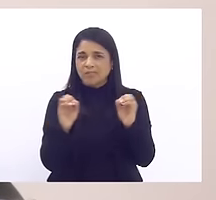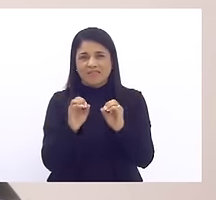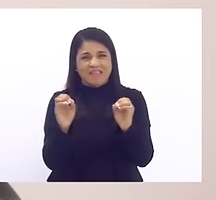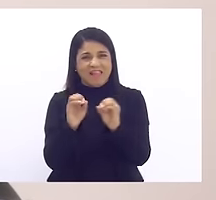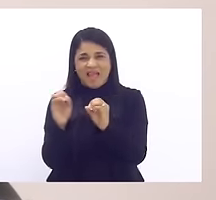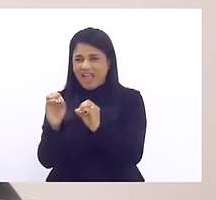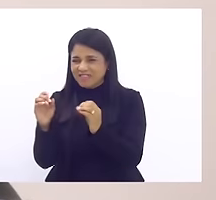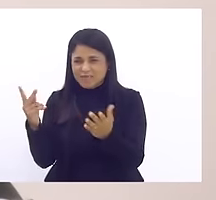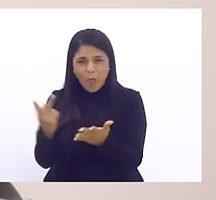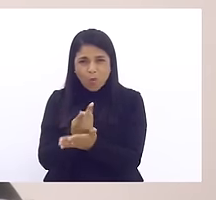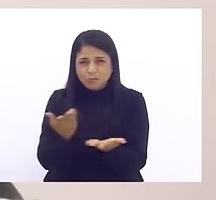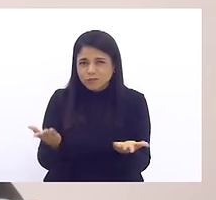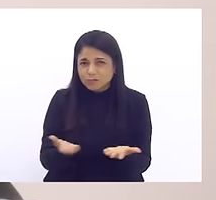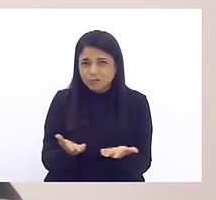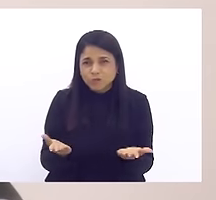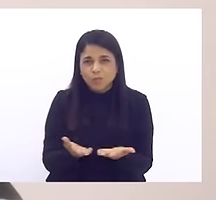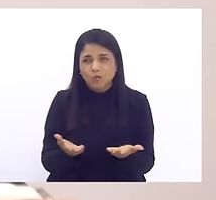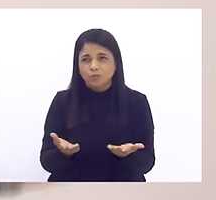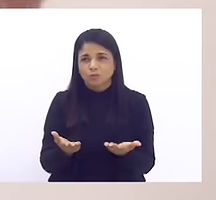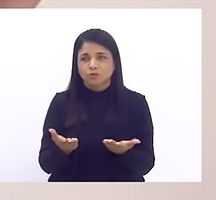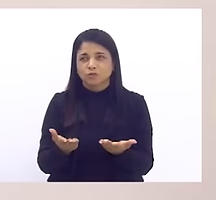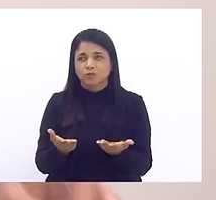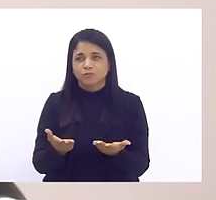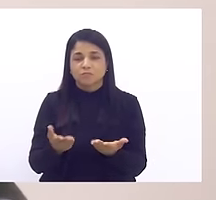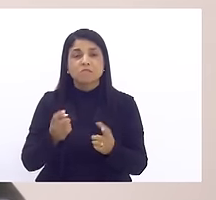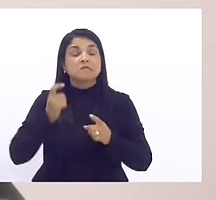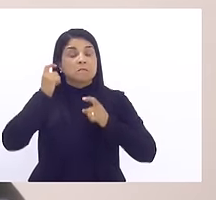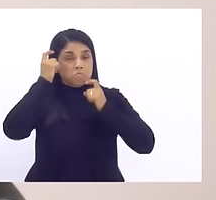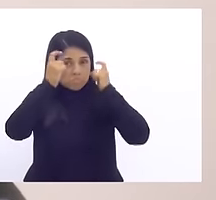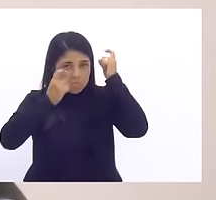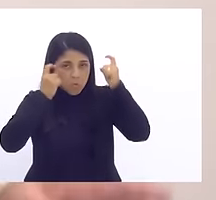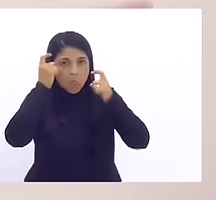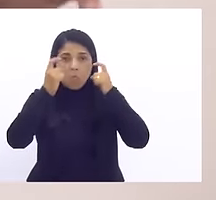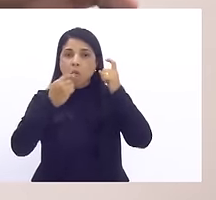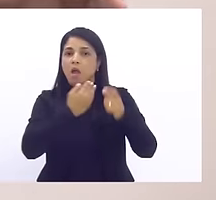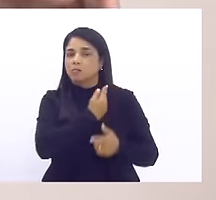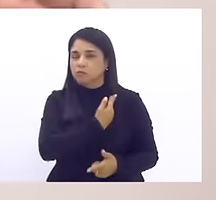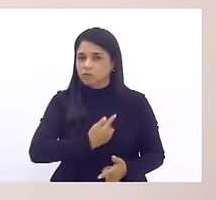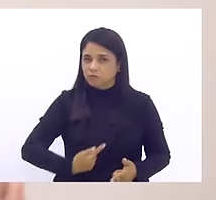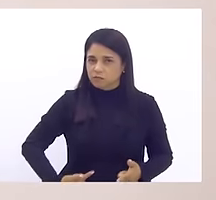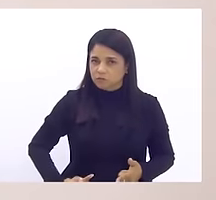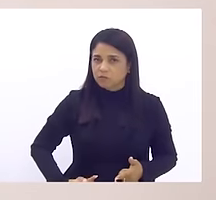disso pelo contrário está muito preocupado inclusive